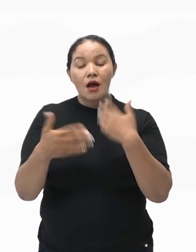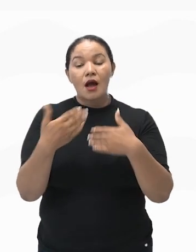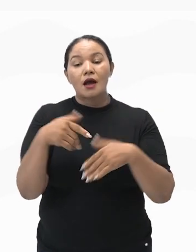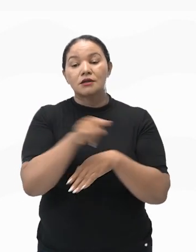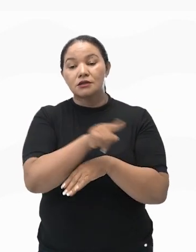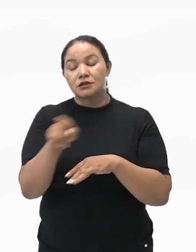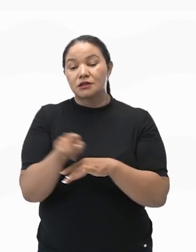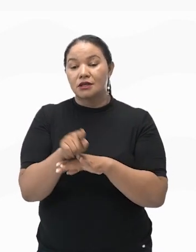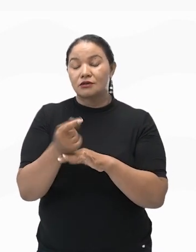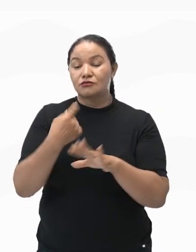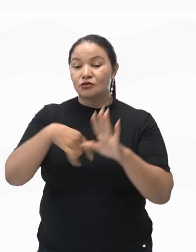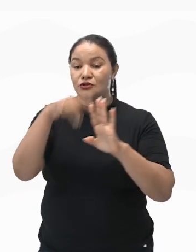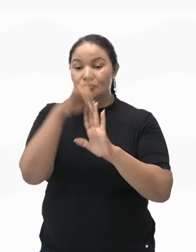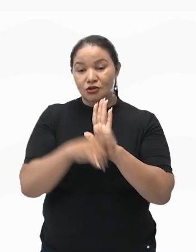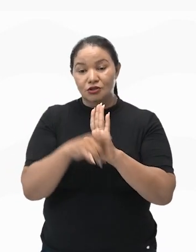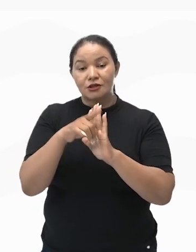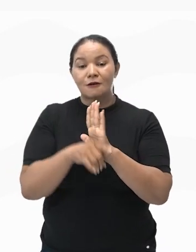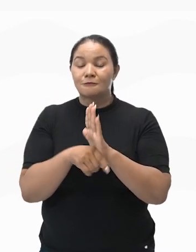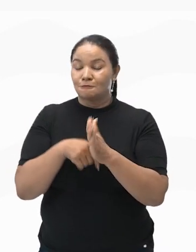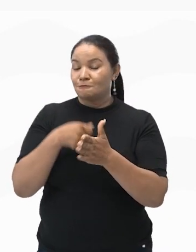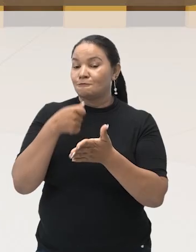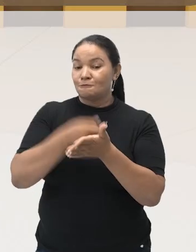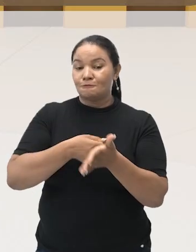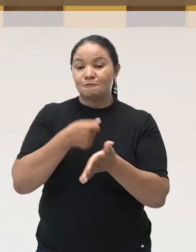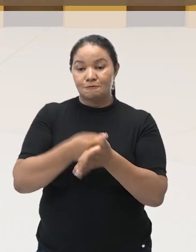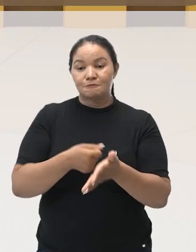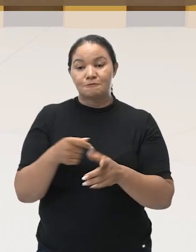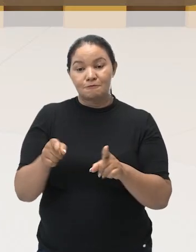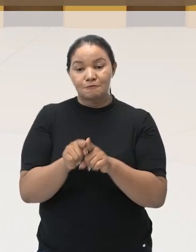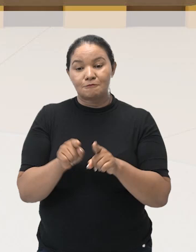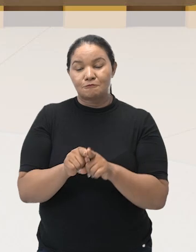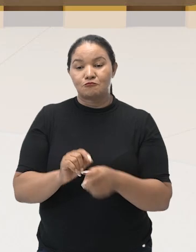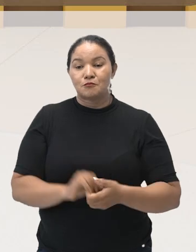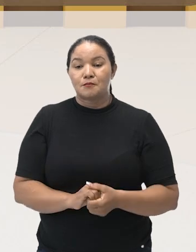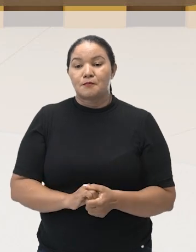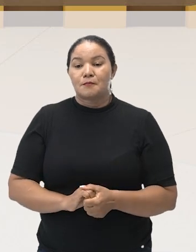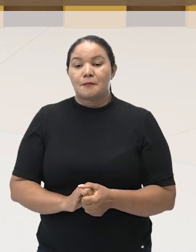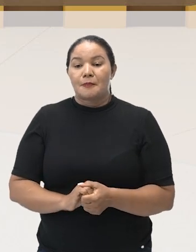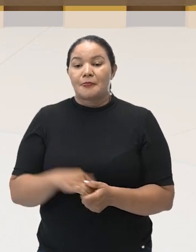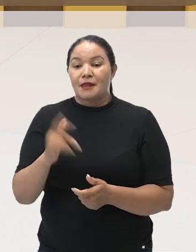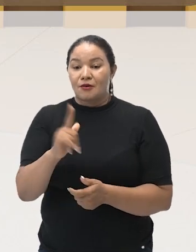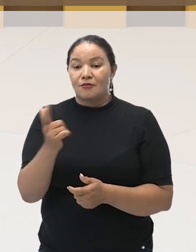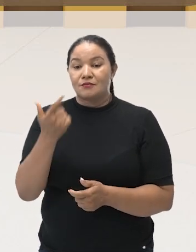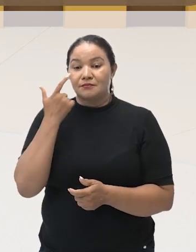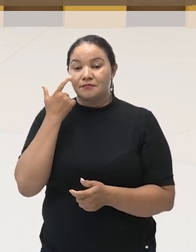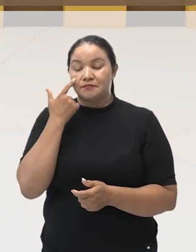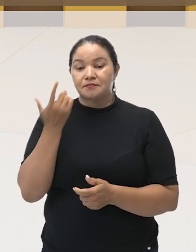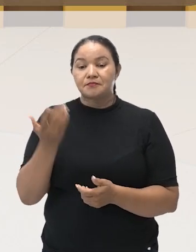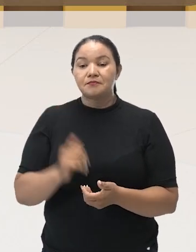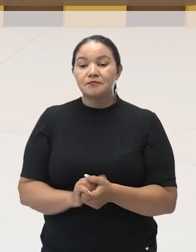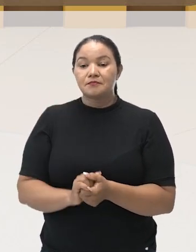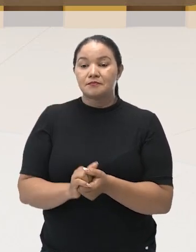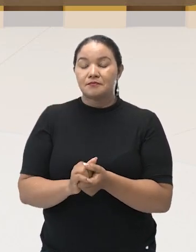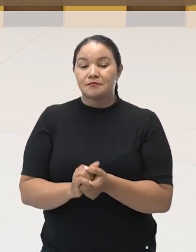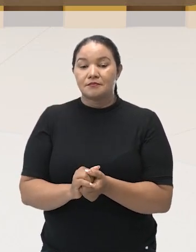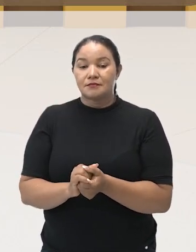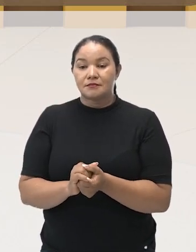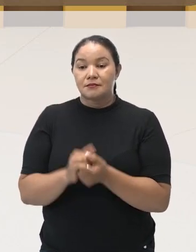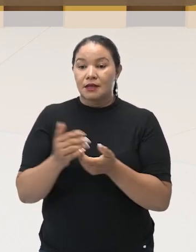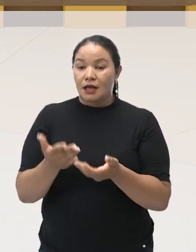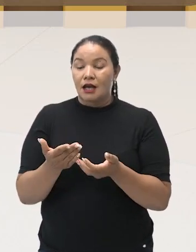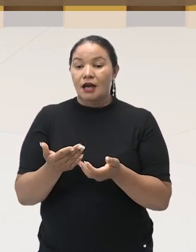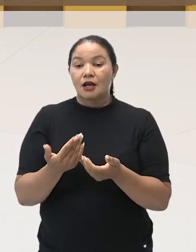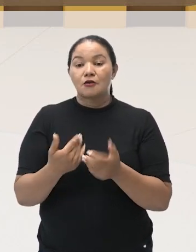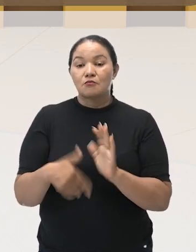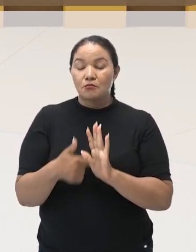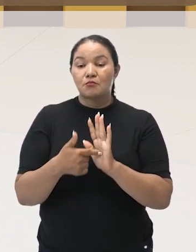beneficiar eles. Inclusive, essa outra imagem que vai aparecer aqui na tela agora, né, também se vale disso, dessa busca, né, professor? E